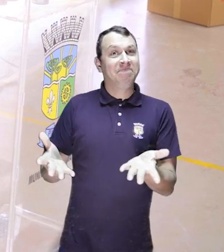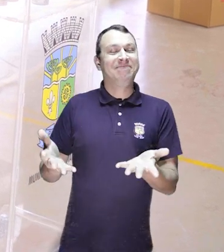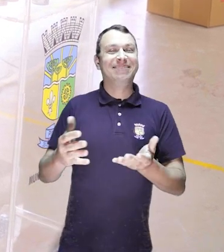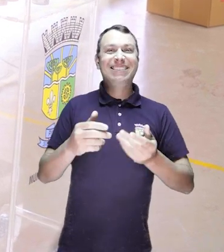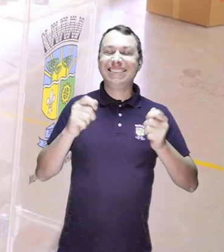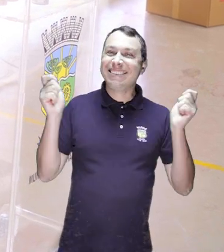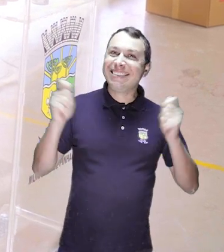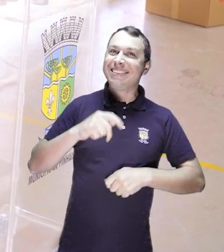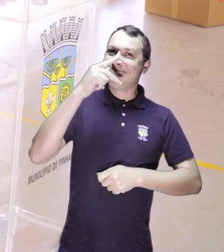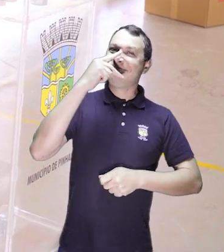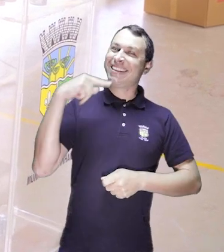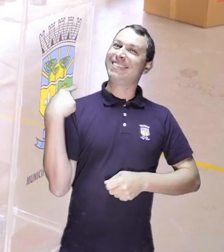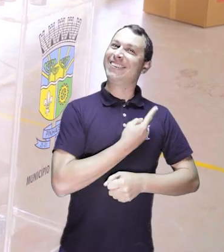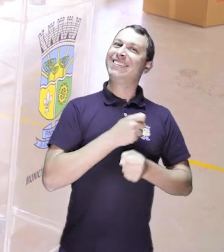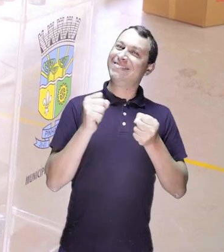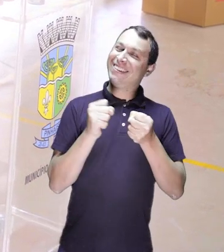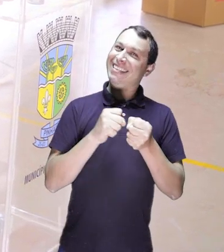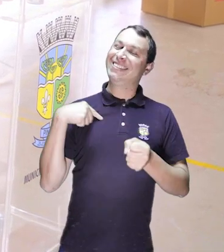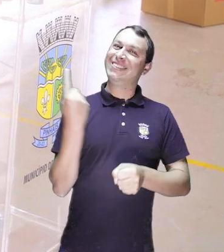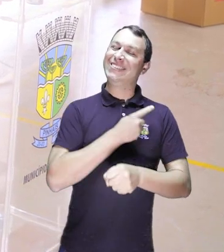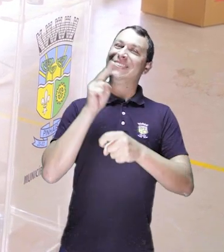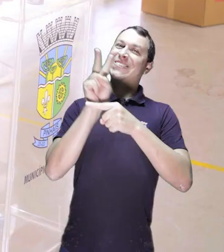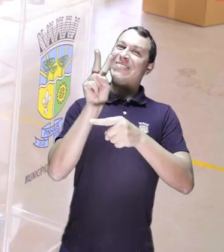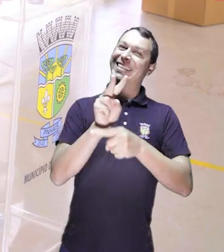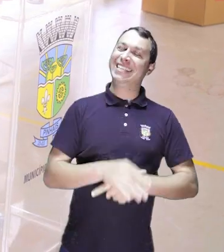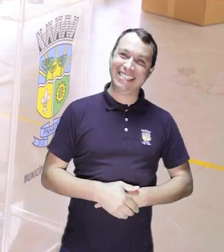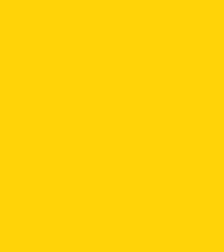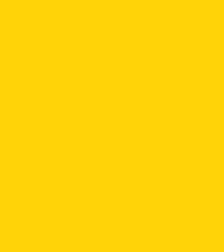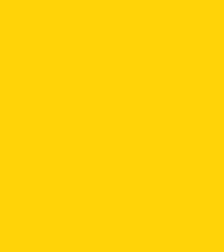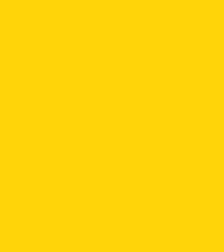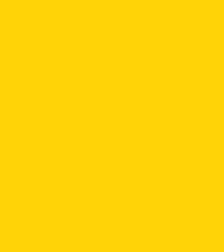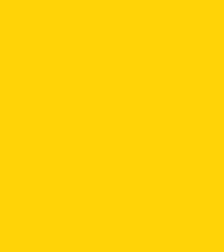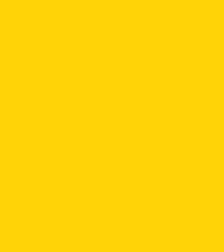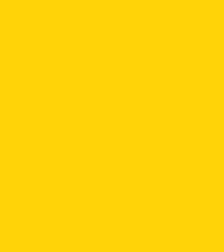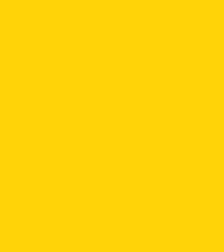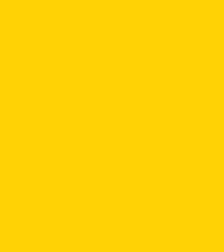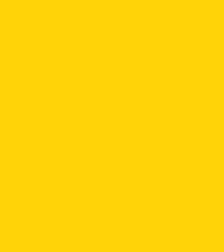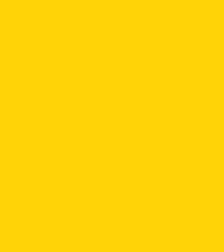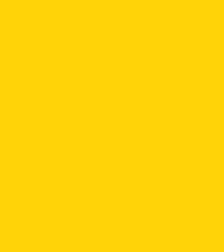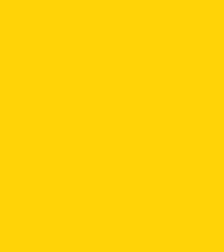pinhais.pr.gov.br e faça sua doação. Pinhais, a gente faz, a gente cuida.